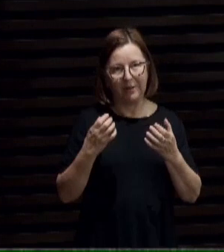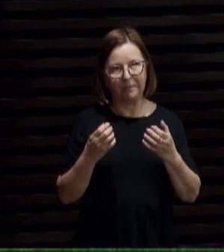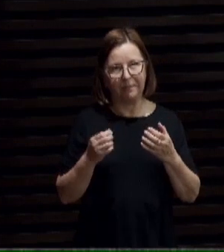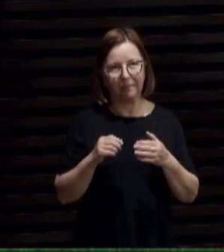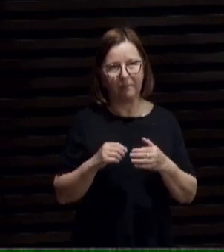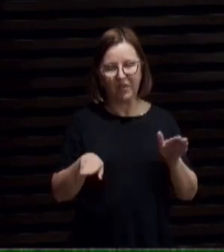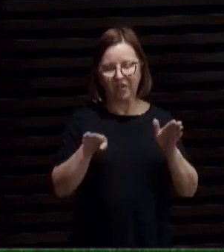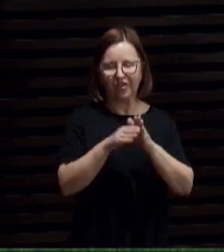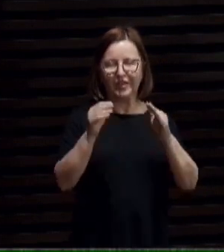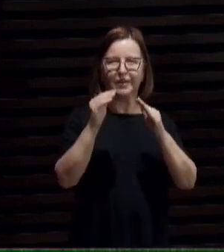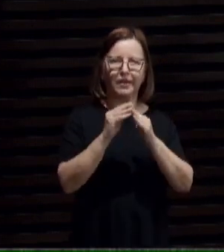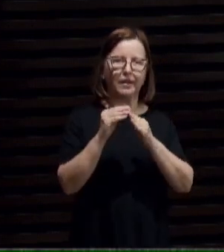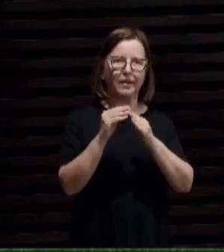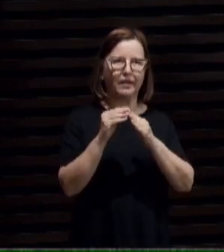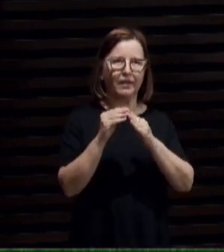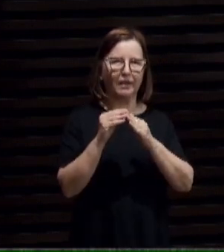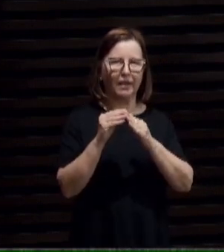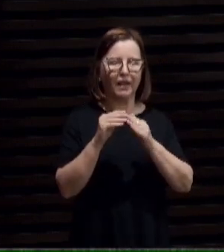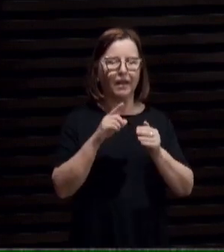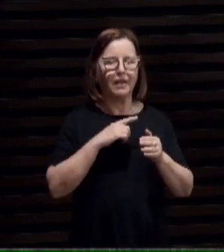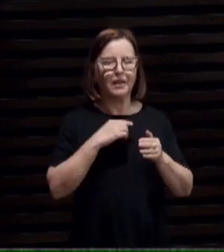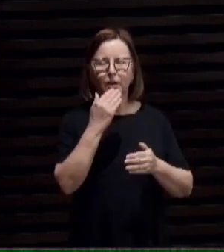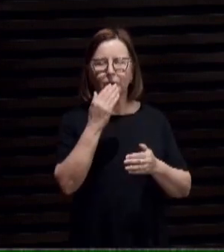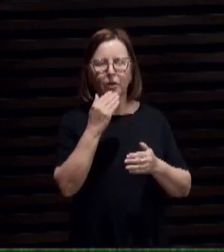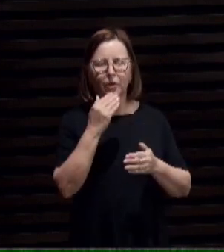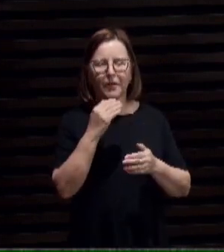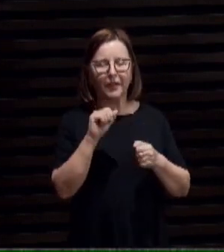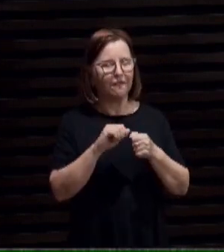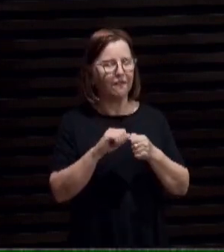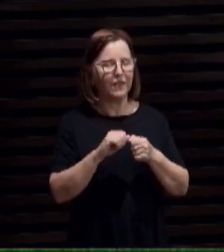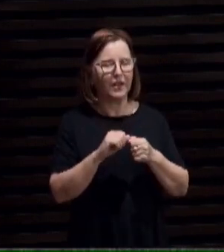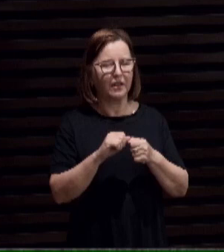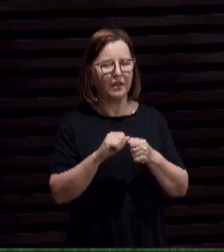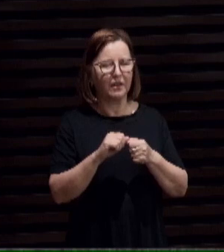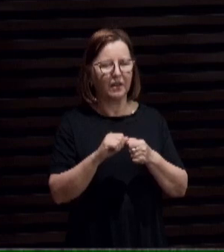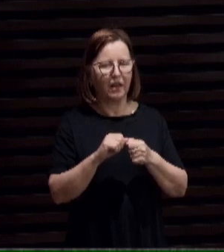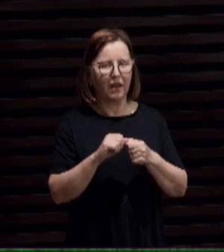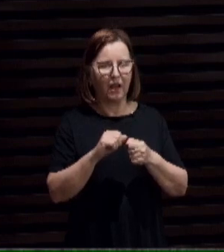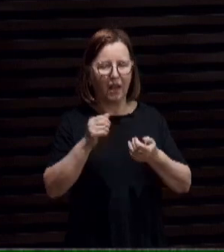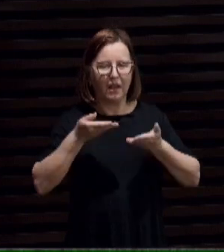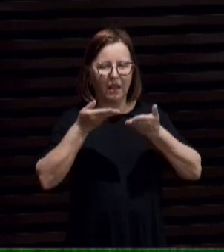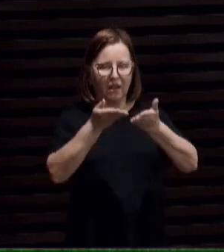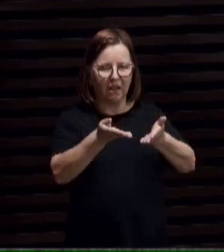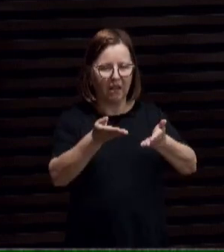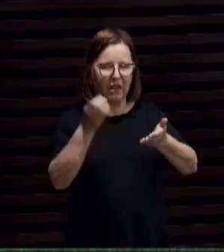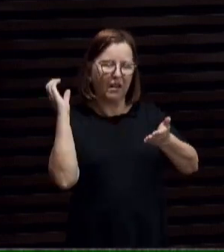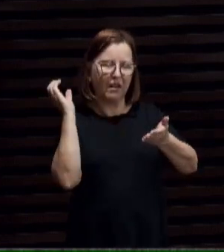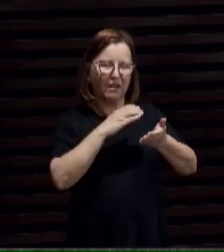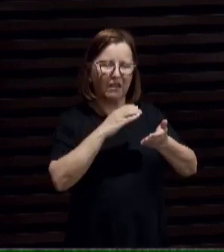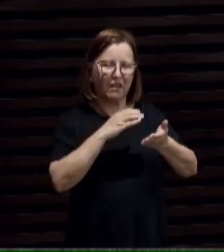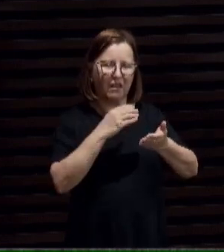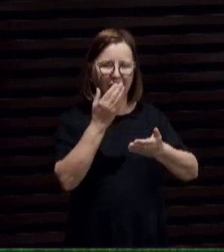Chega em casa, tem alguma coisa pronta, feita, vai lá, esquenta e come. Esquece um do